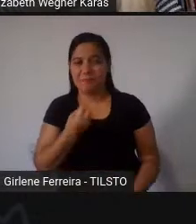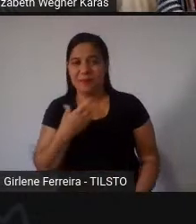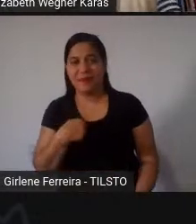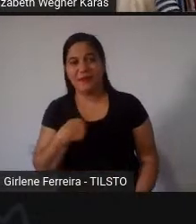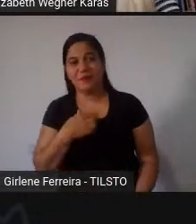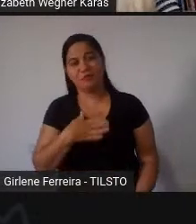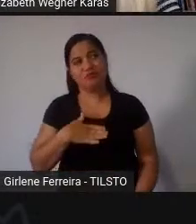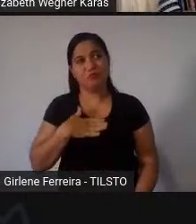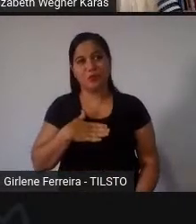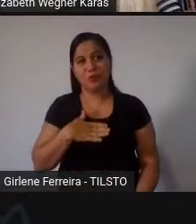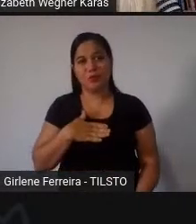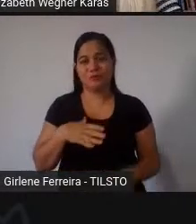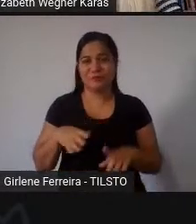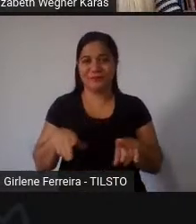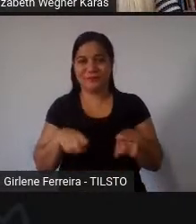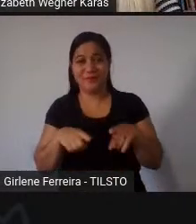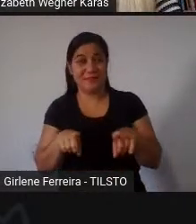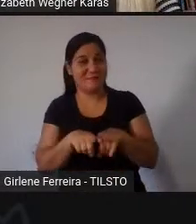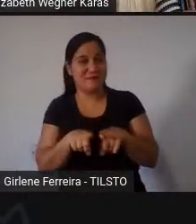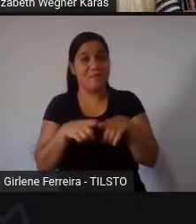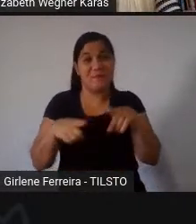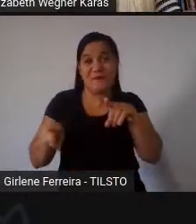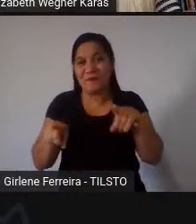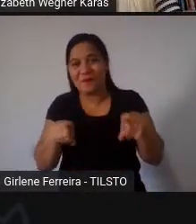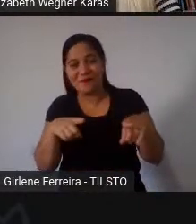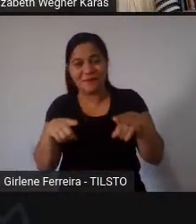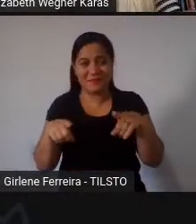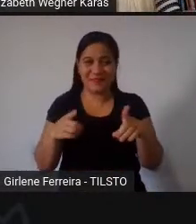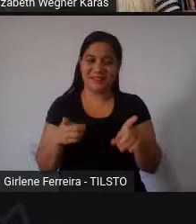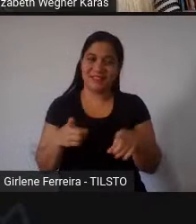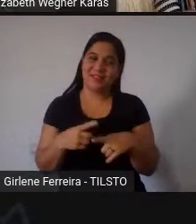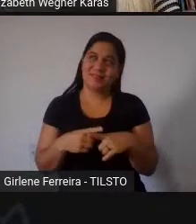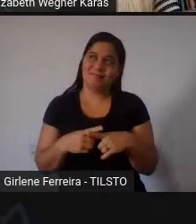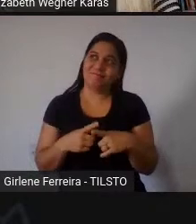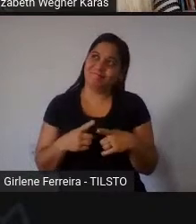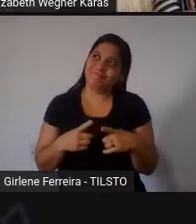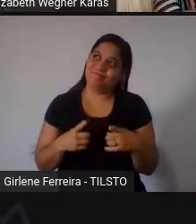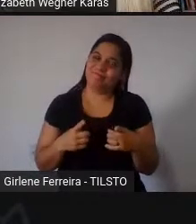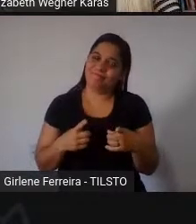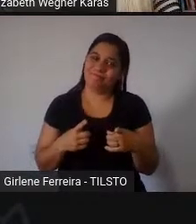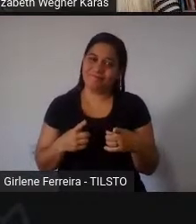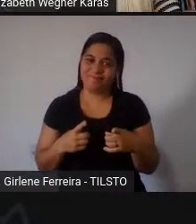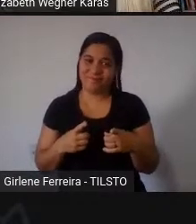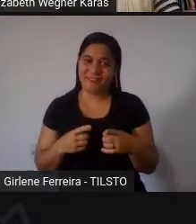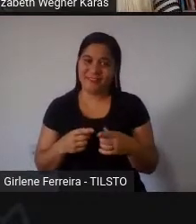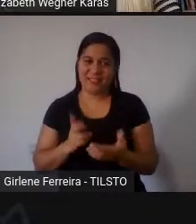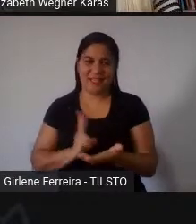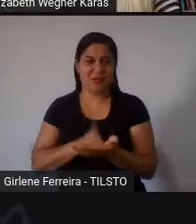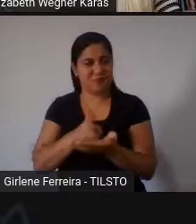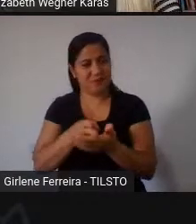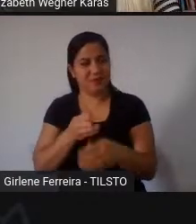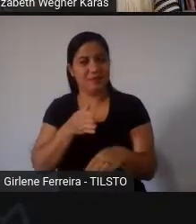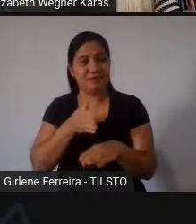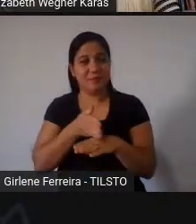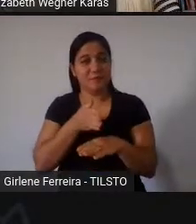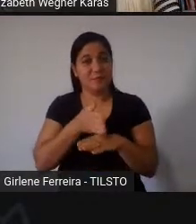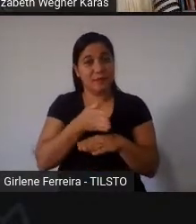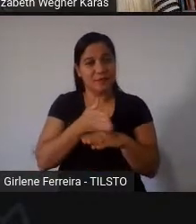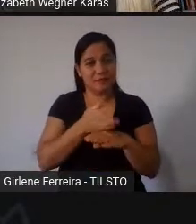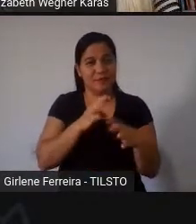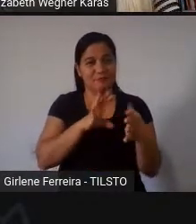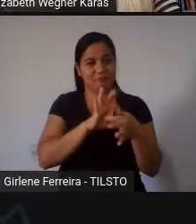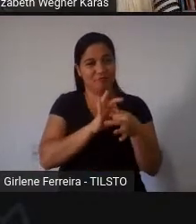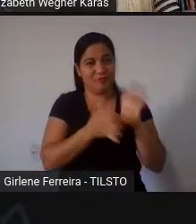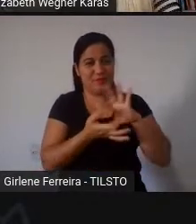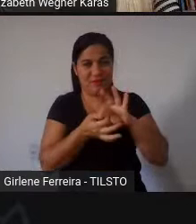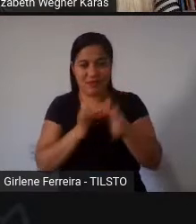eu gosto bastante da música, né? Mas, sei lá, eu sempre gostei de participar também de outras Olimpíadas, não